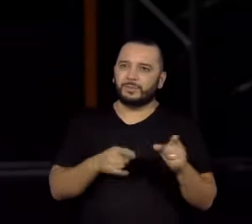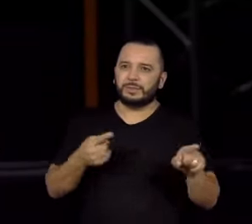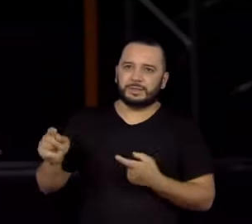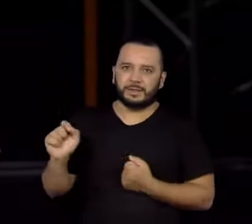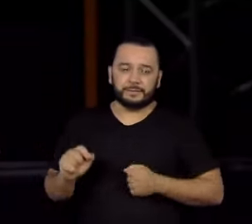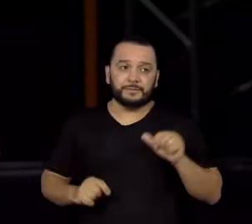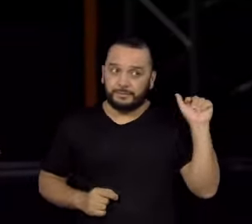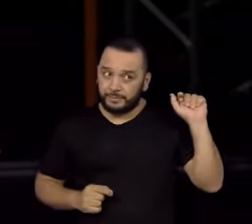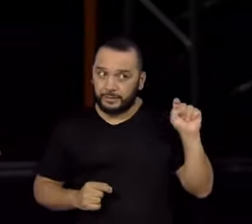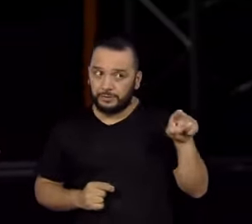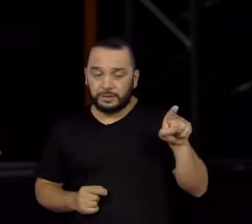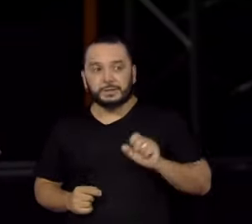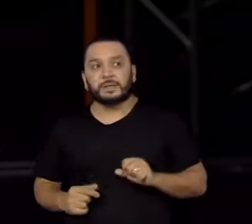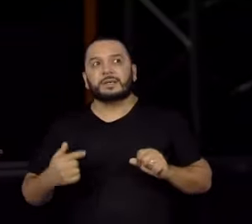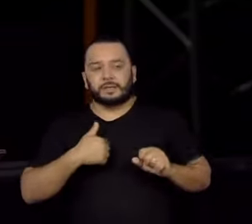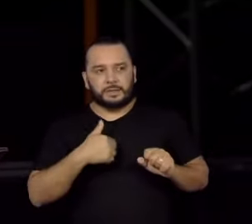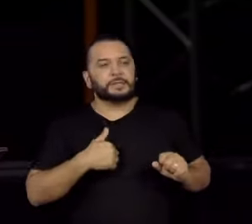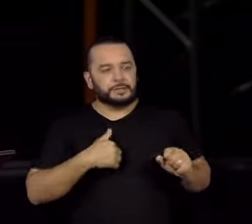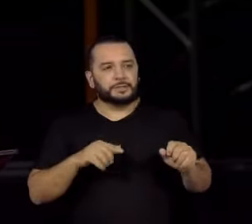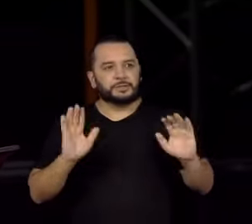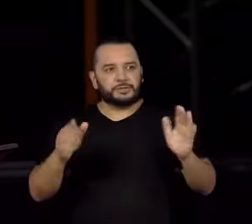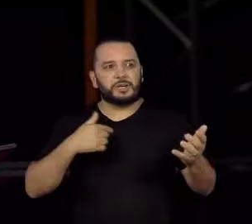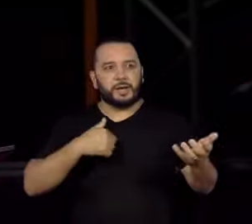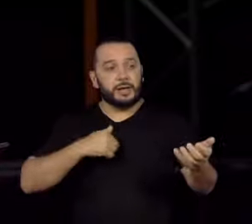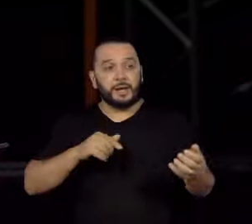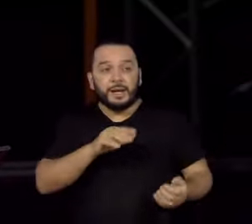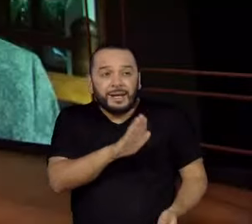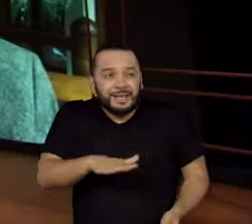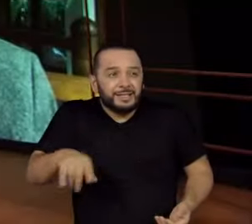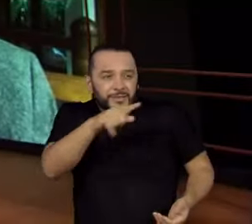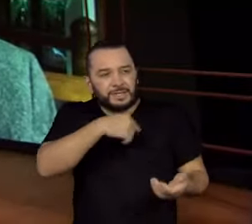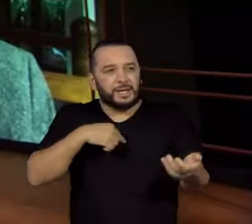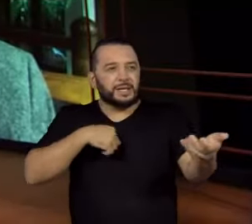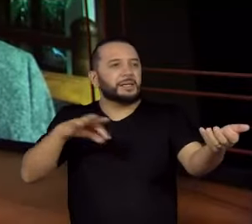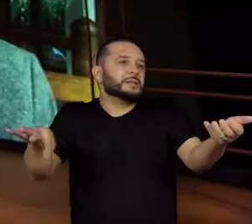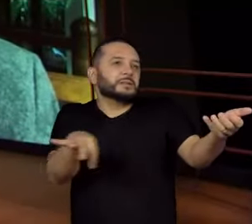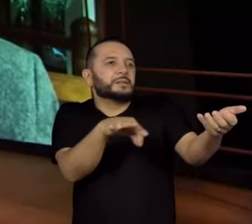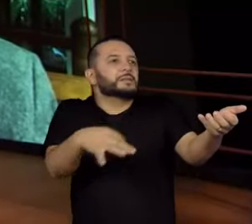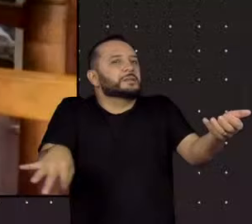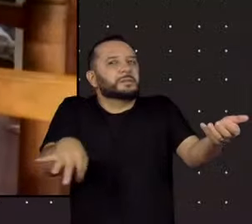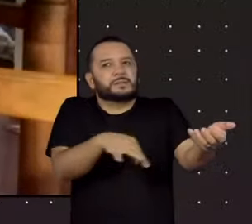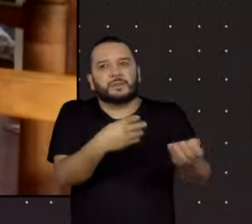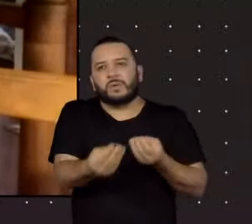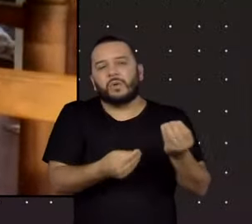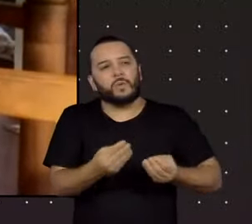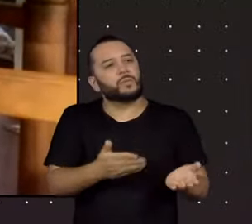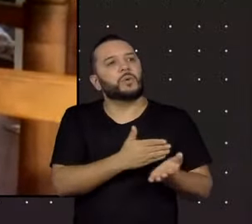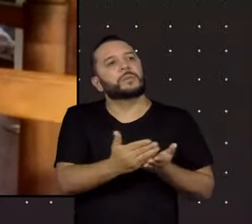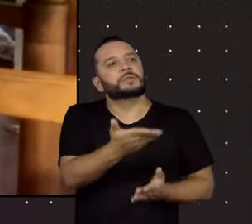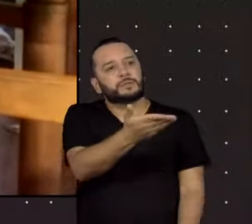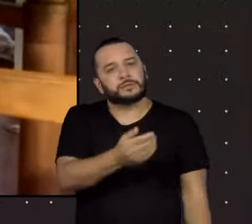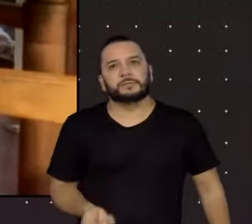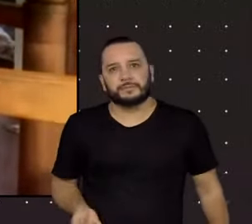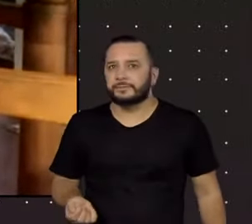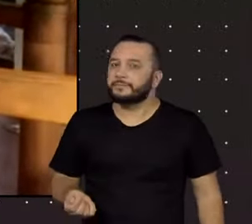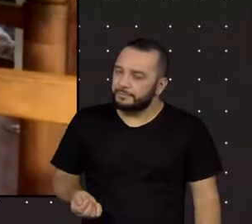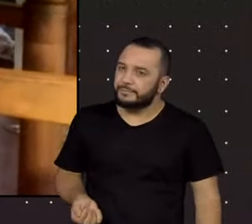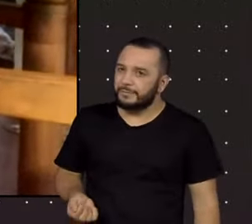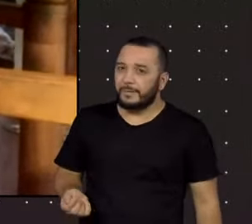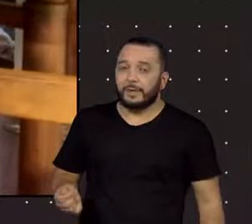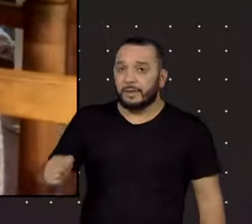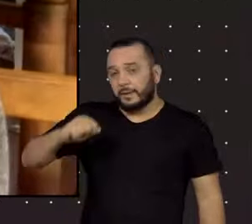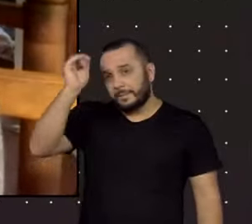você teve contato com o violino, que foi o seu primeiro instrumento. Conta pra gente como é que isso aconteceu. Bom, isso foi no